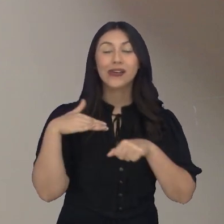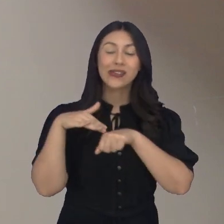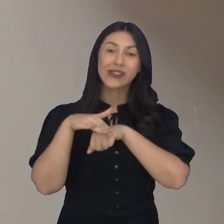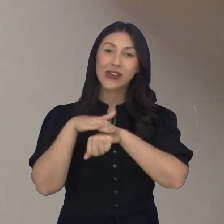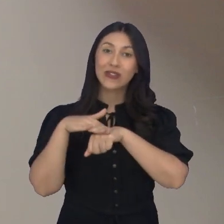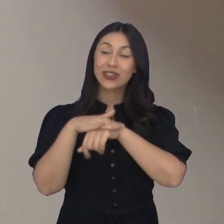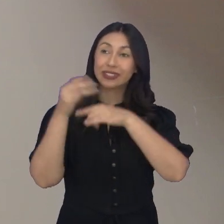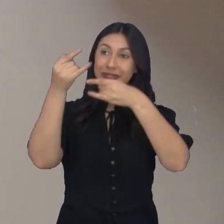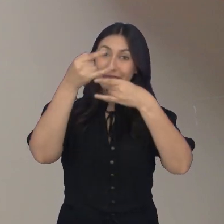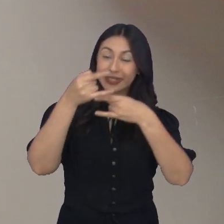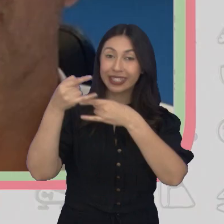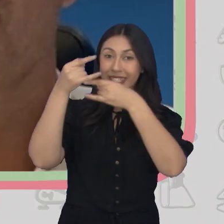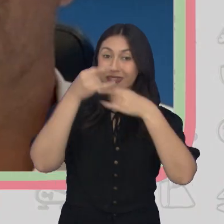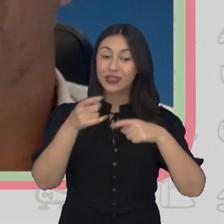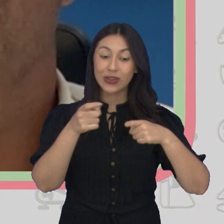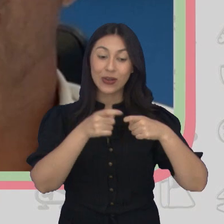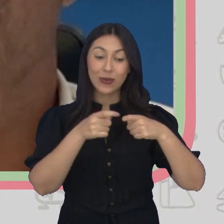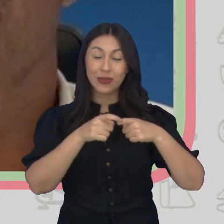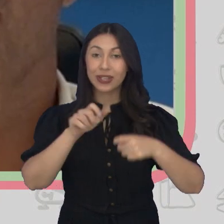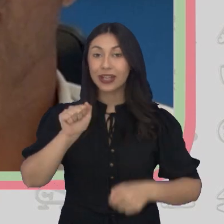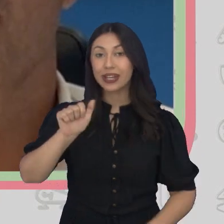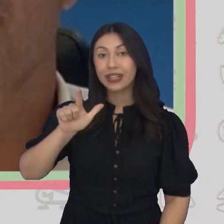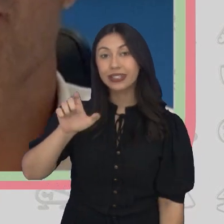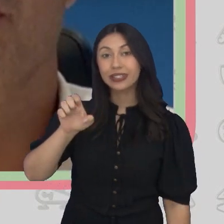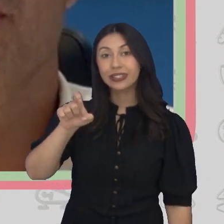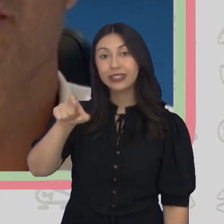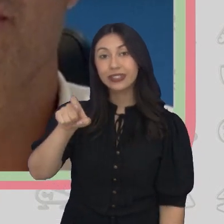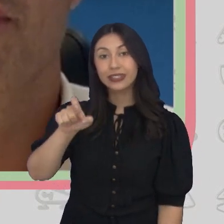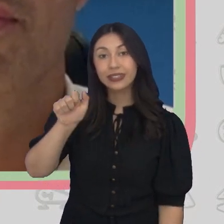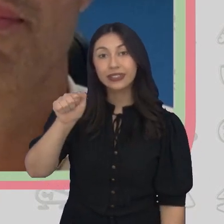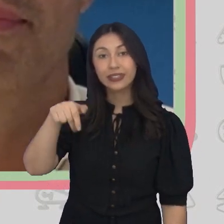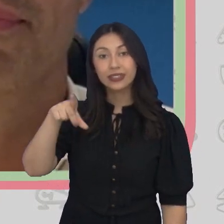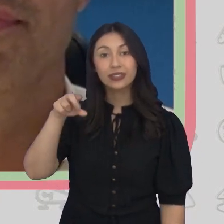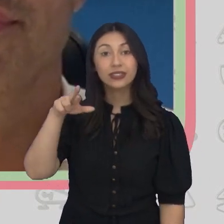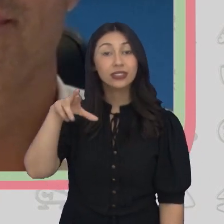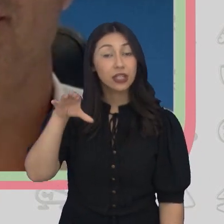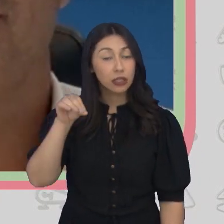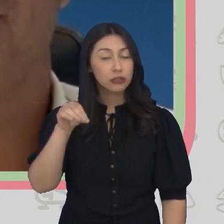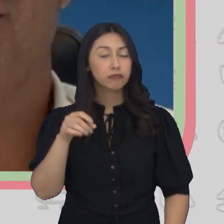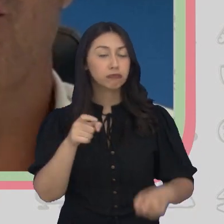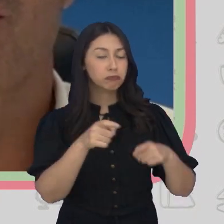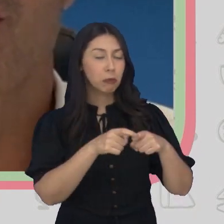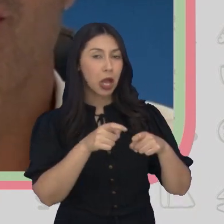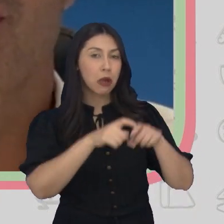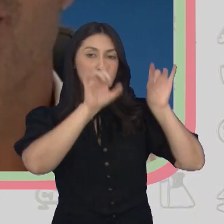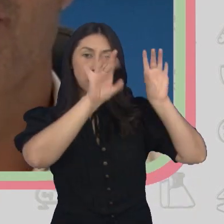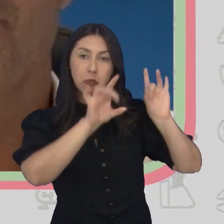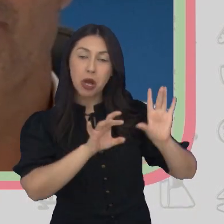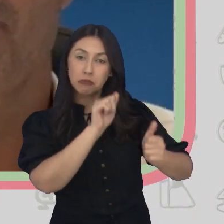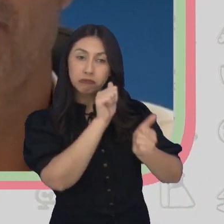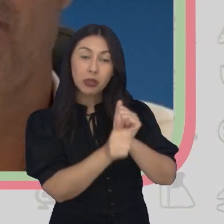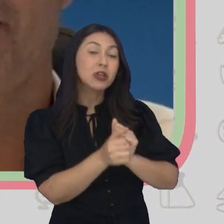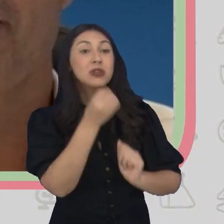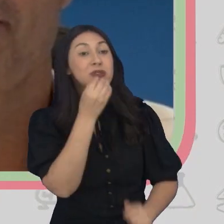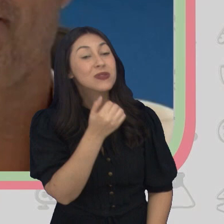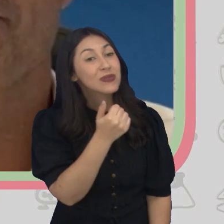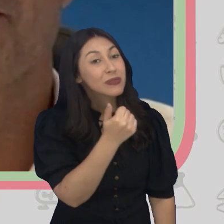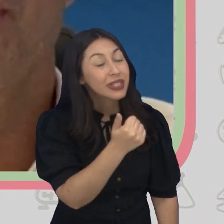pela internet com o Dr. Alexandre Paiva, que é médico do esporte. Tudo bem, doutor